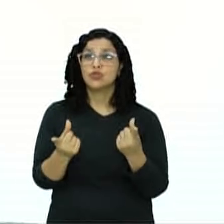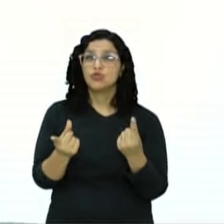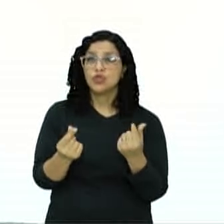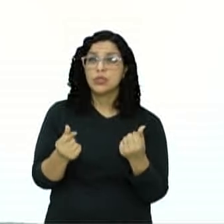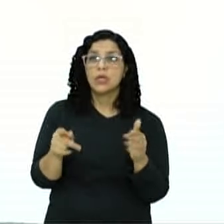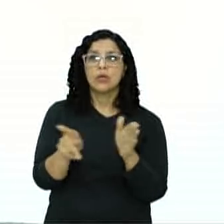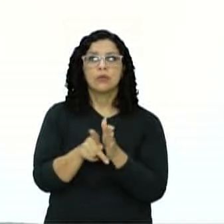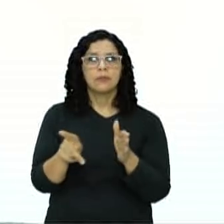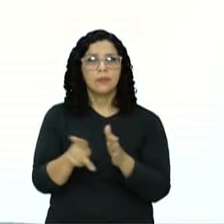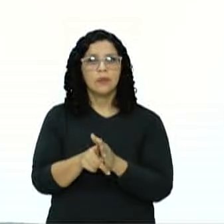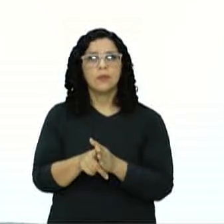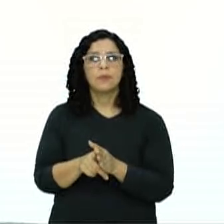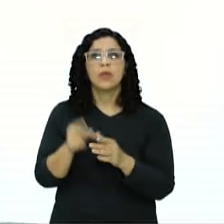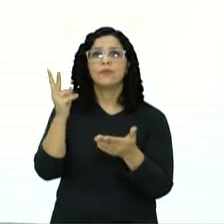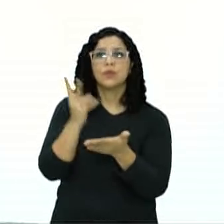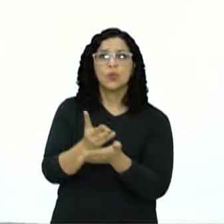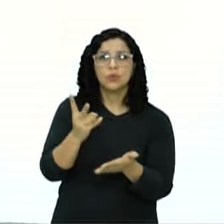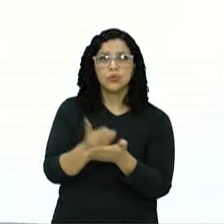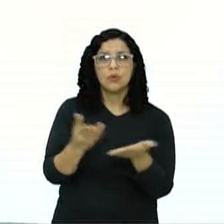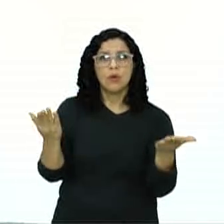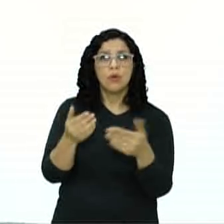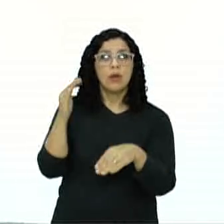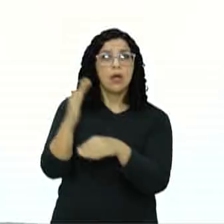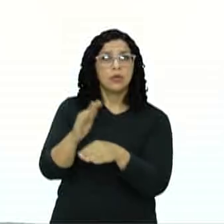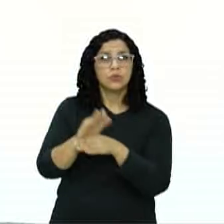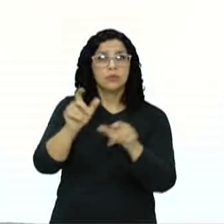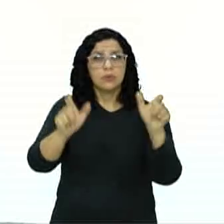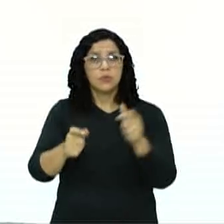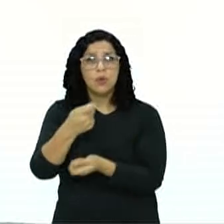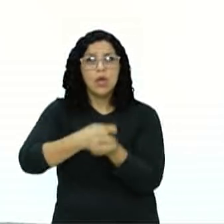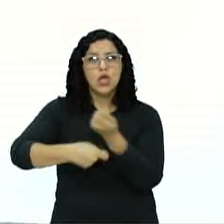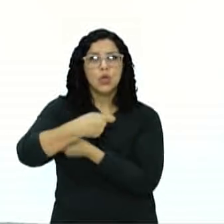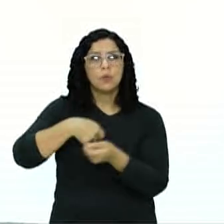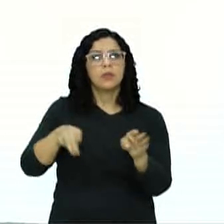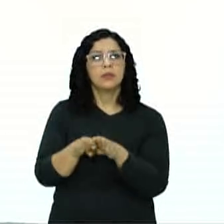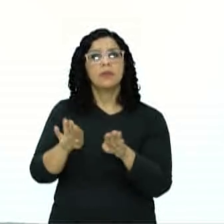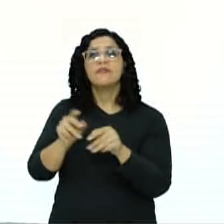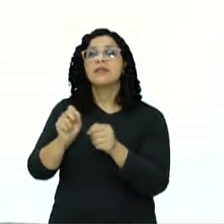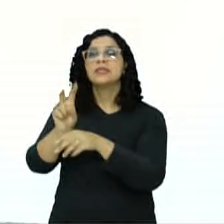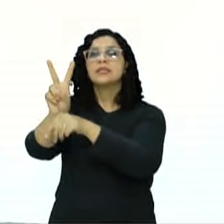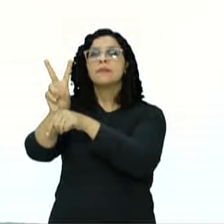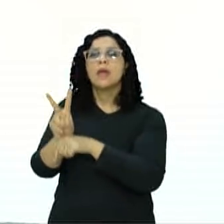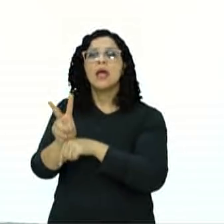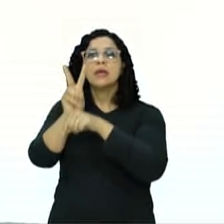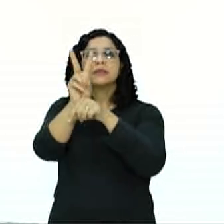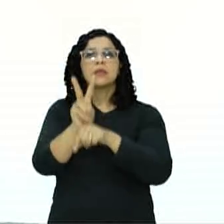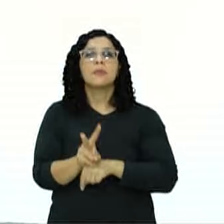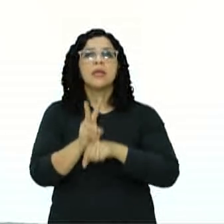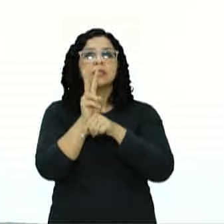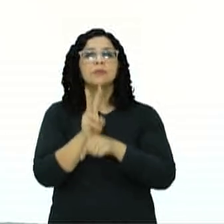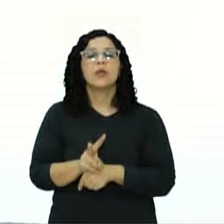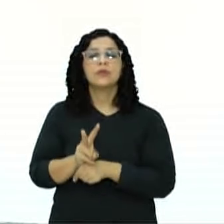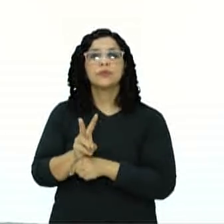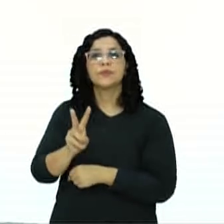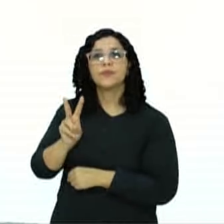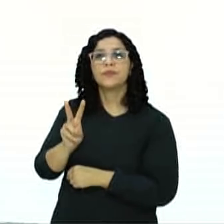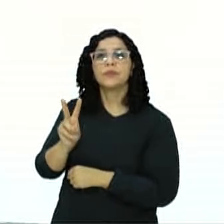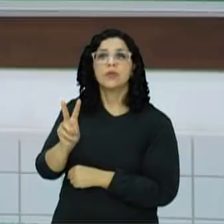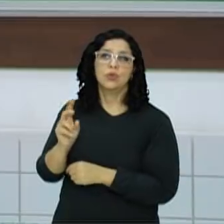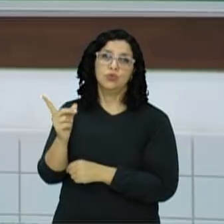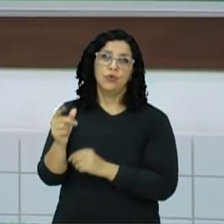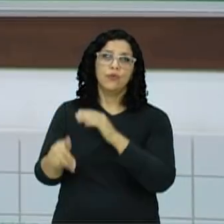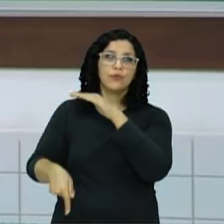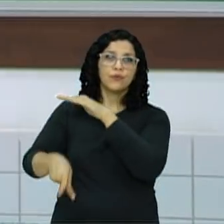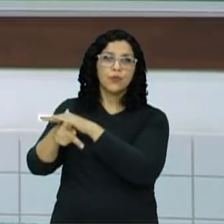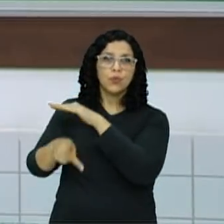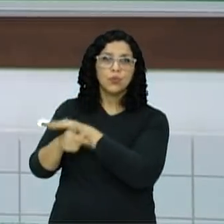dinheiro para continuar ajudando essa economia, fez empréstimos com o Fundo Monetário